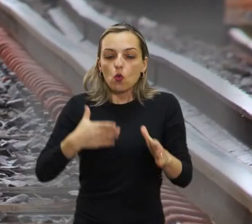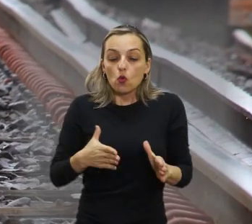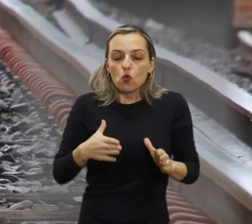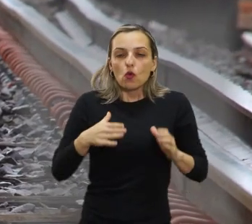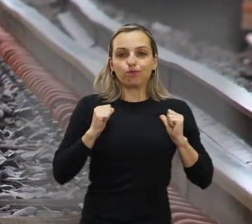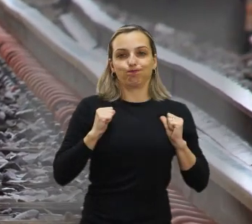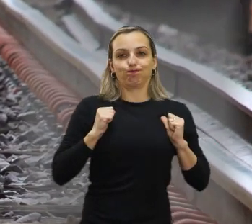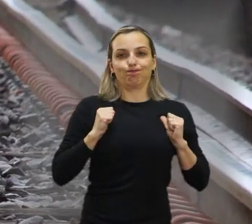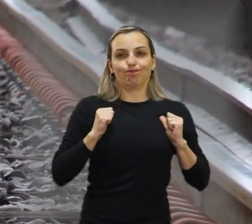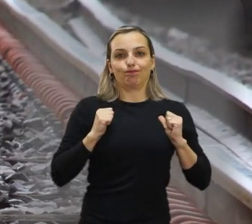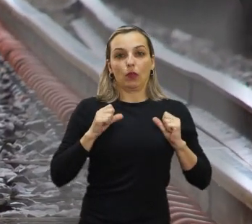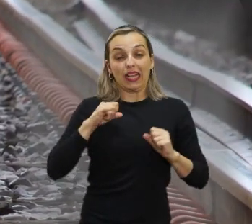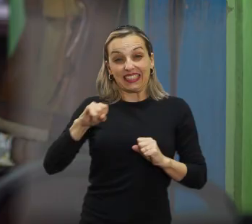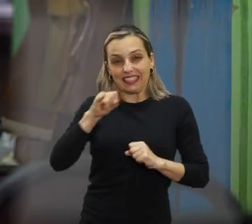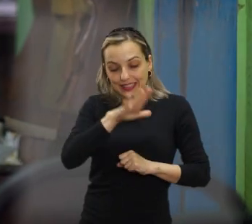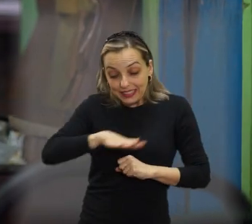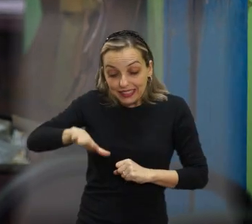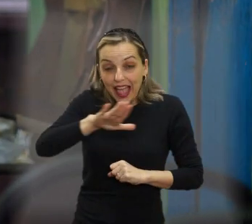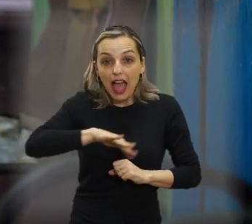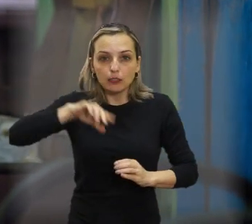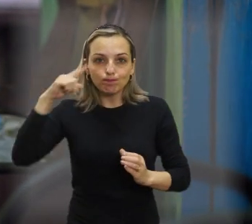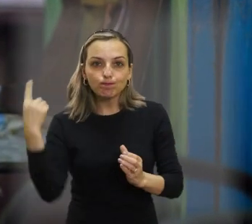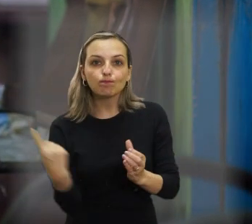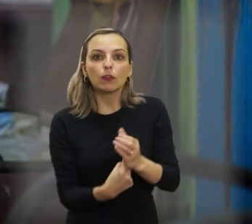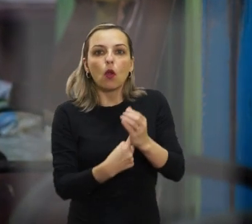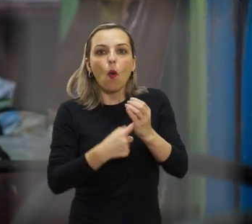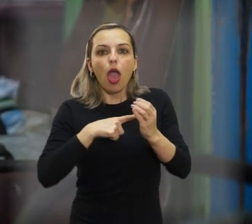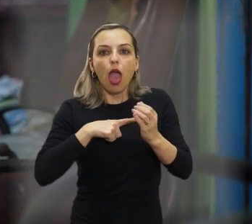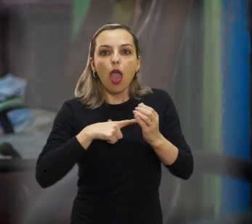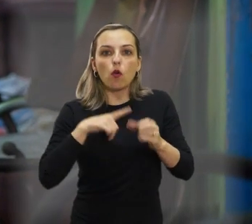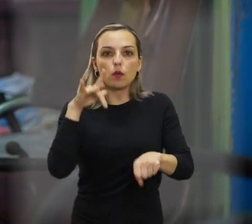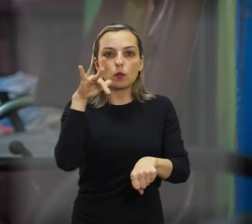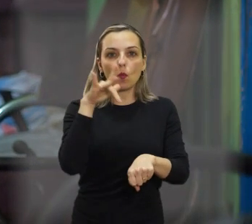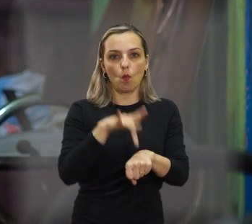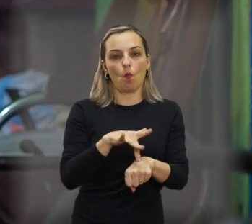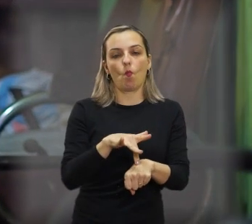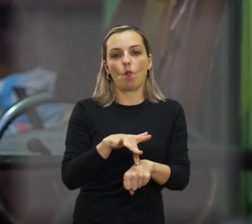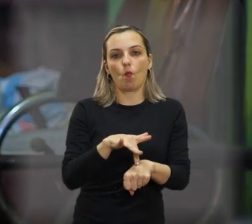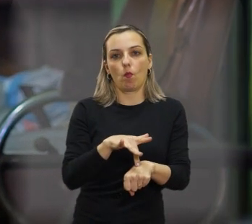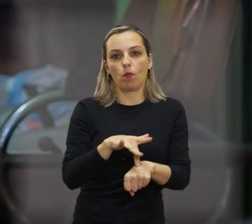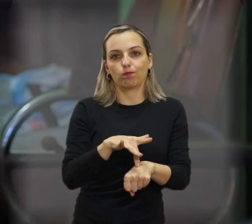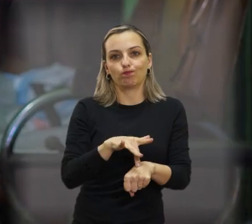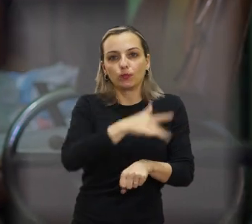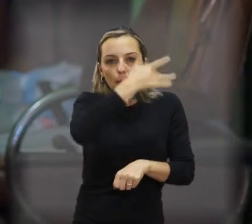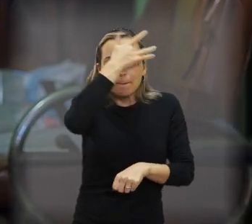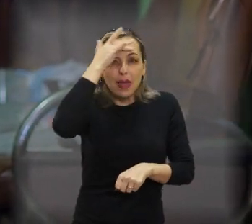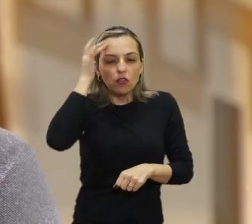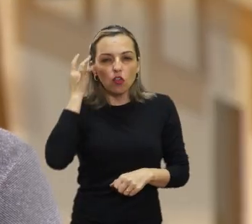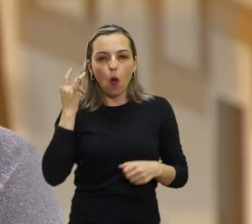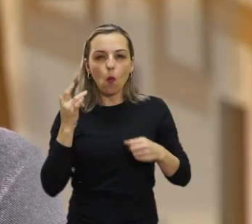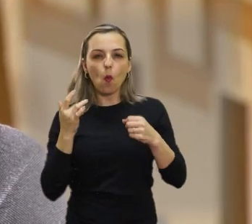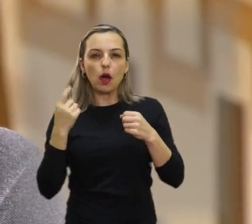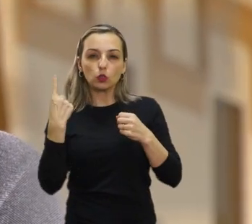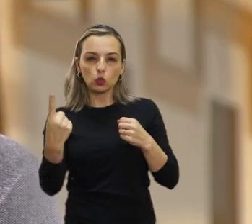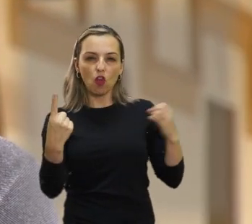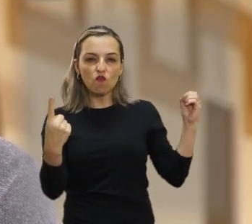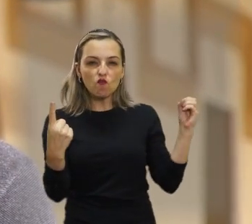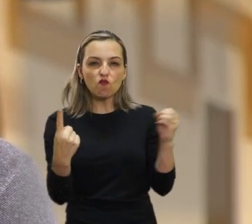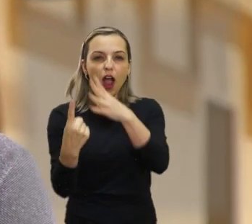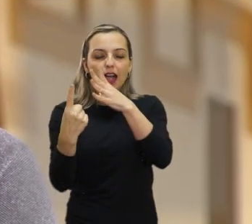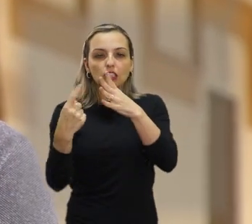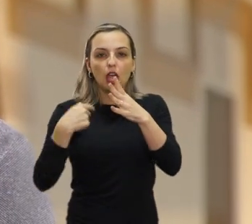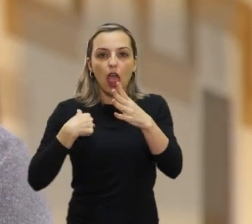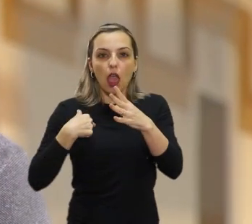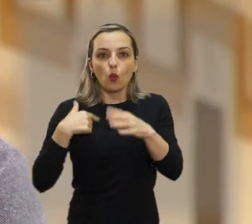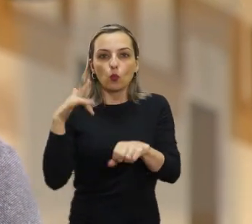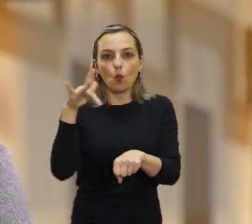tento fazer parte do ambiente que eu estou fotografando, tentar ser o mais neutro possível dentro do ambiente que eu estou fotografando, tentar interferir o menos possível